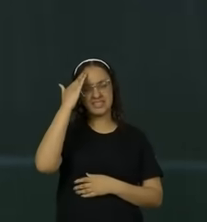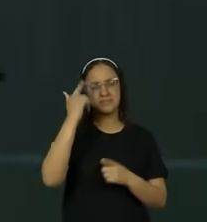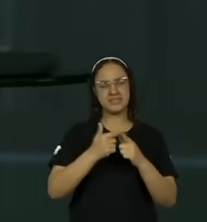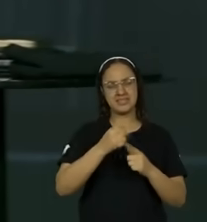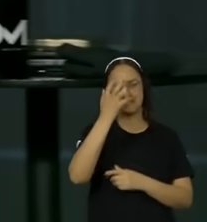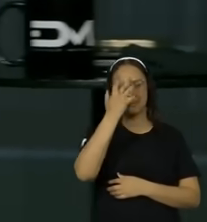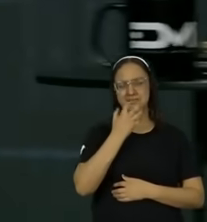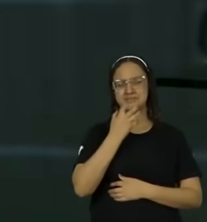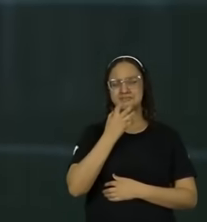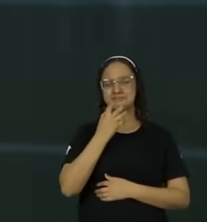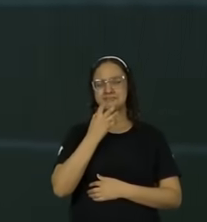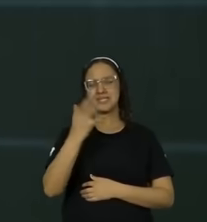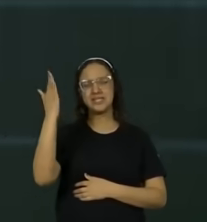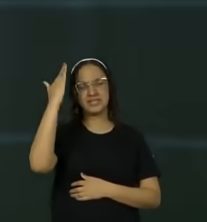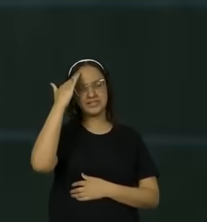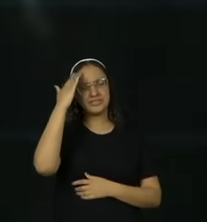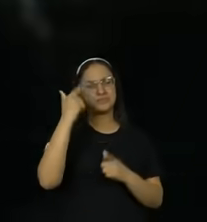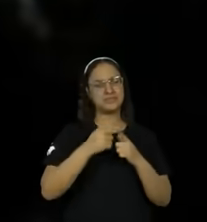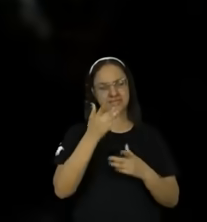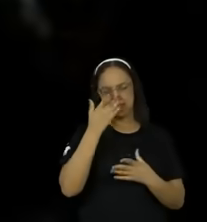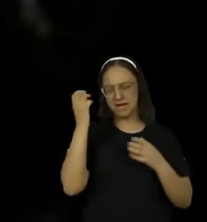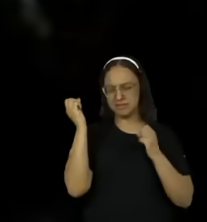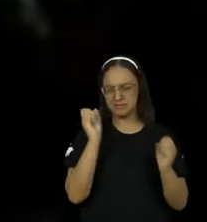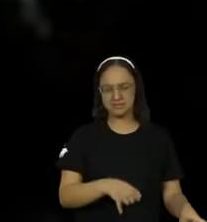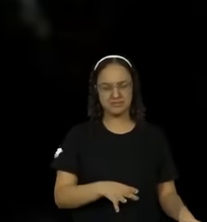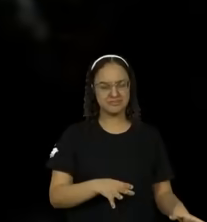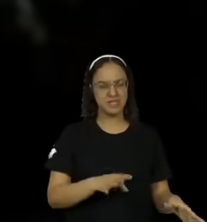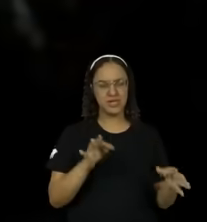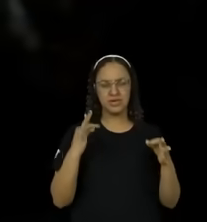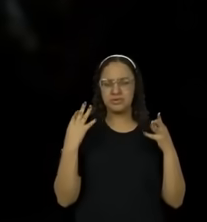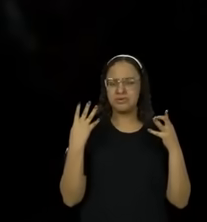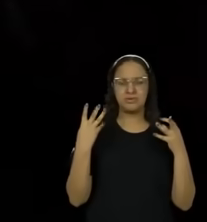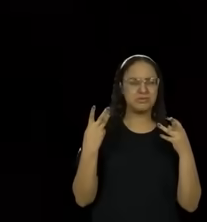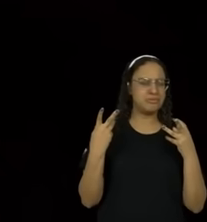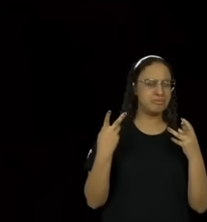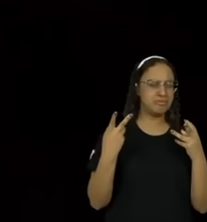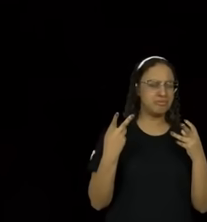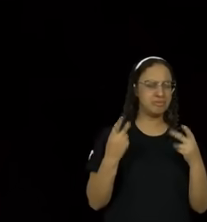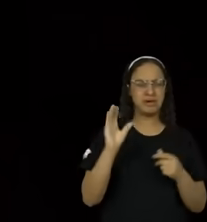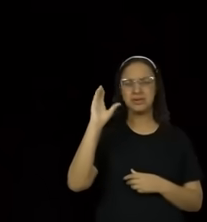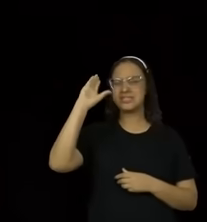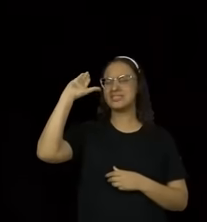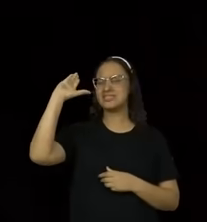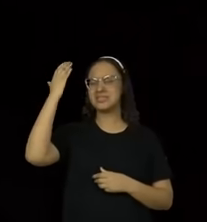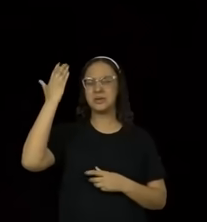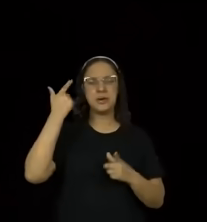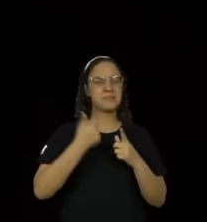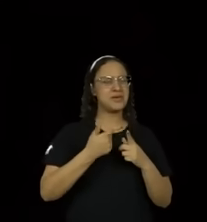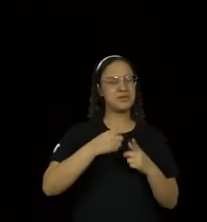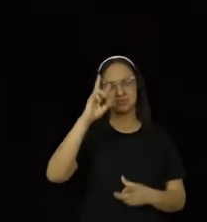raiva. Eu sei o porquê do abandono. Tudo me empurrou para esse dia, para essa